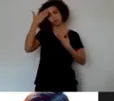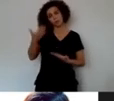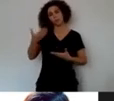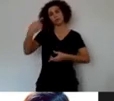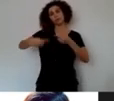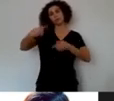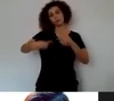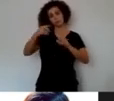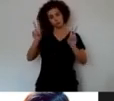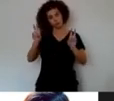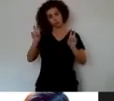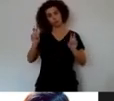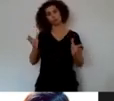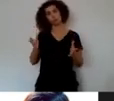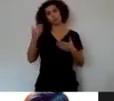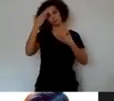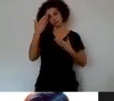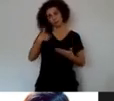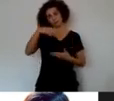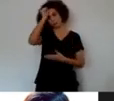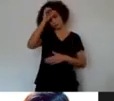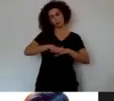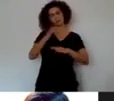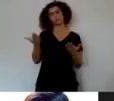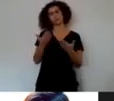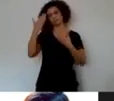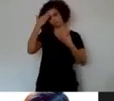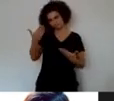e tudo, né? Valeu mesmo, tô aprendendo um pouco mais. Valeu.